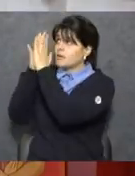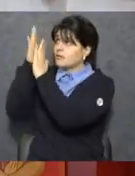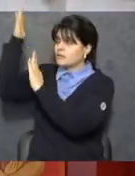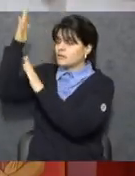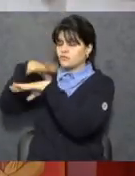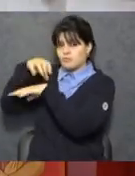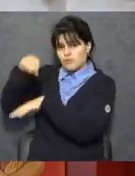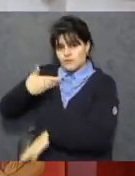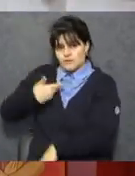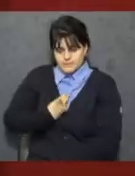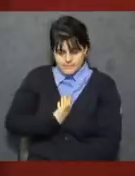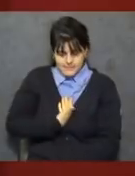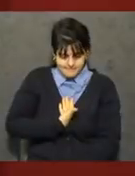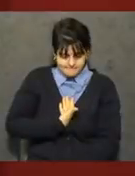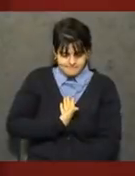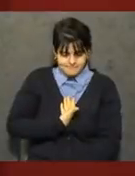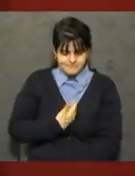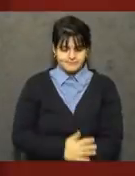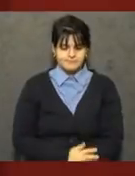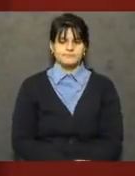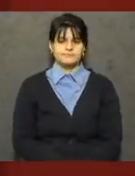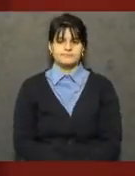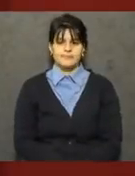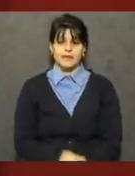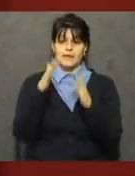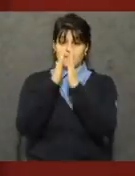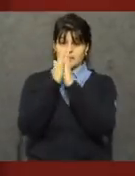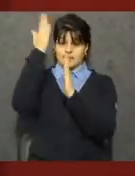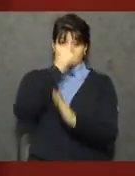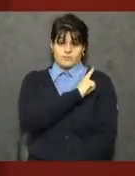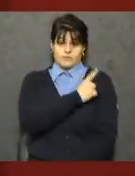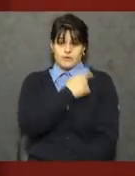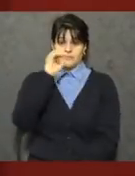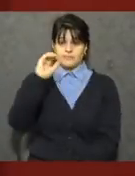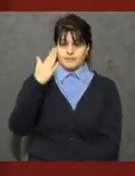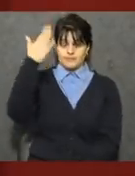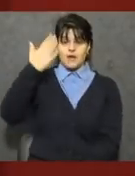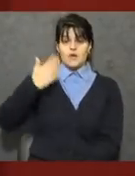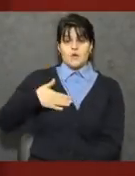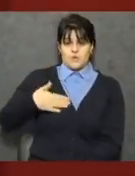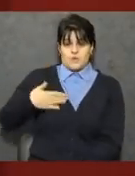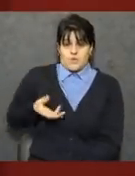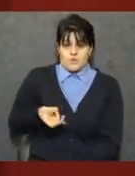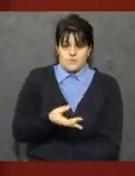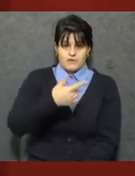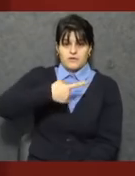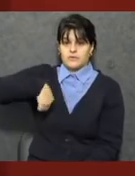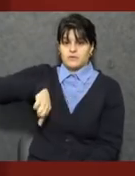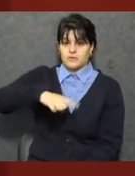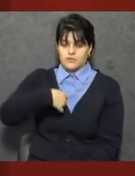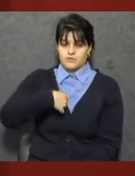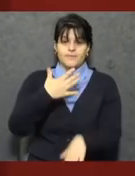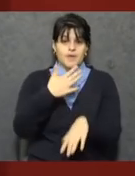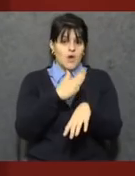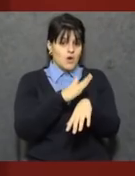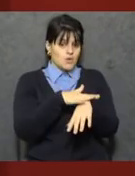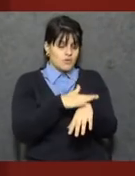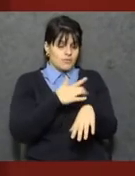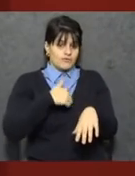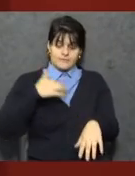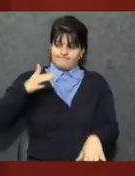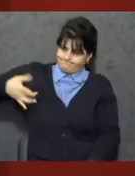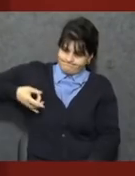Deus nosso Senhor. Deus Todo-Poderoso, tenha compaixão de nós, perdoe os nossos pecados